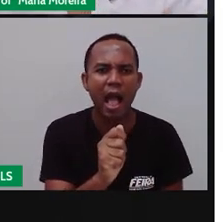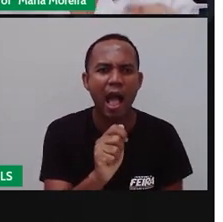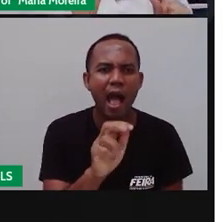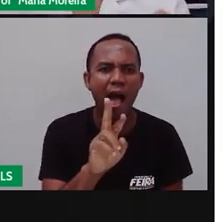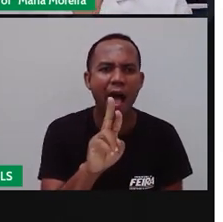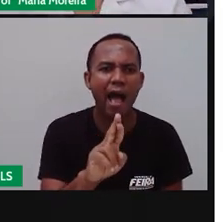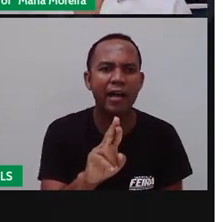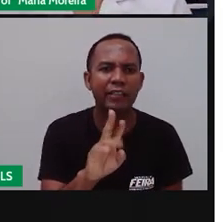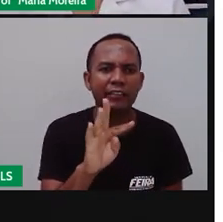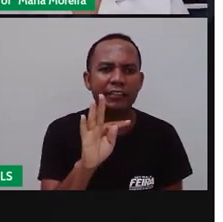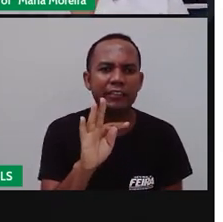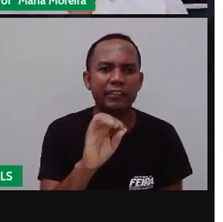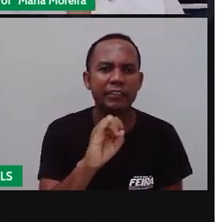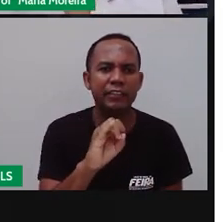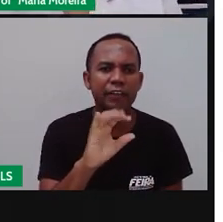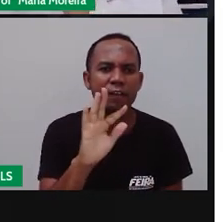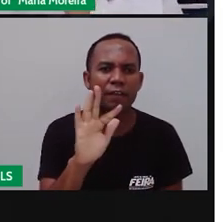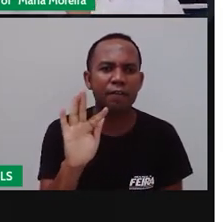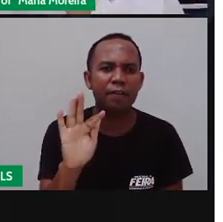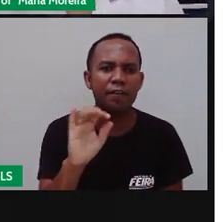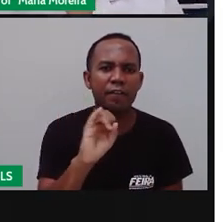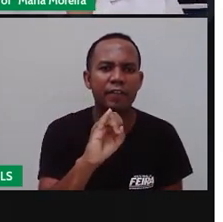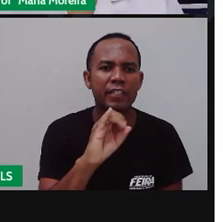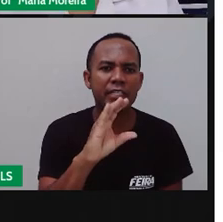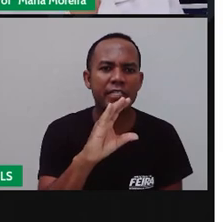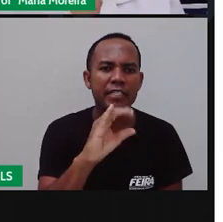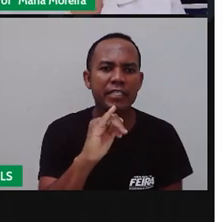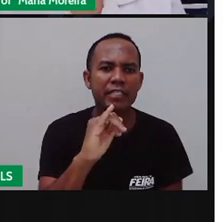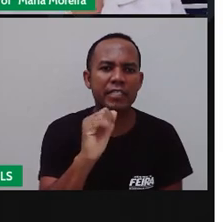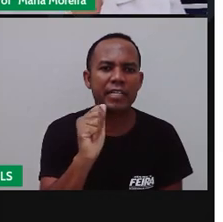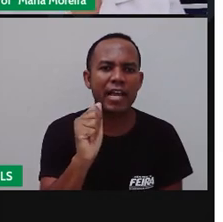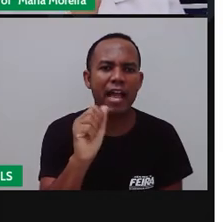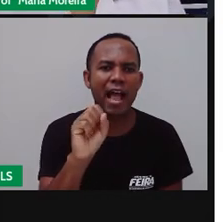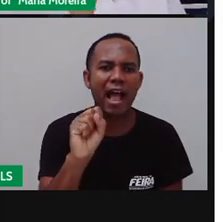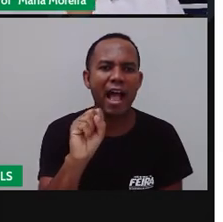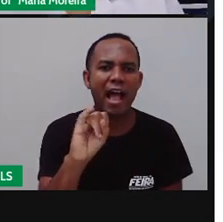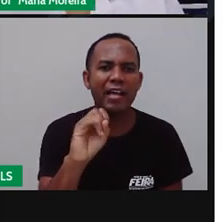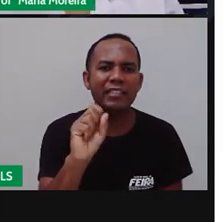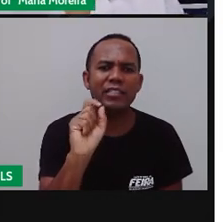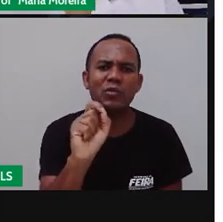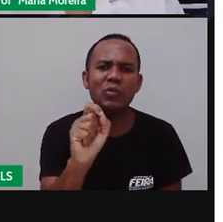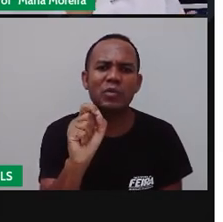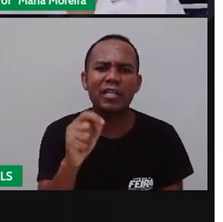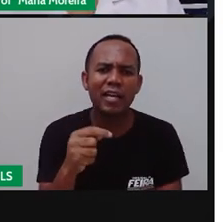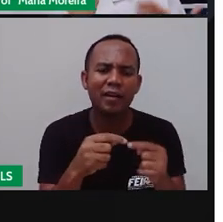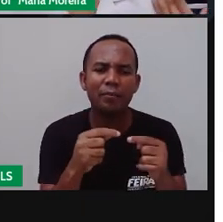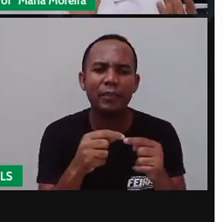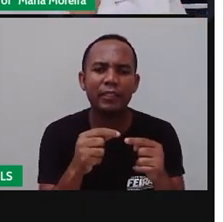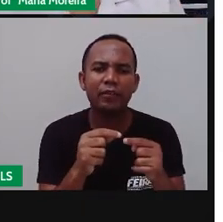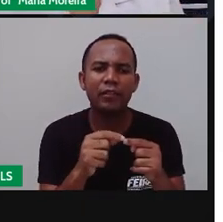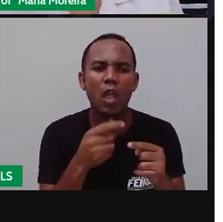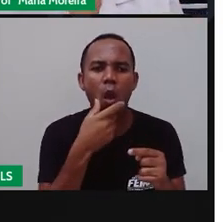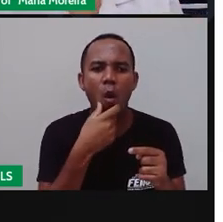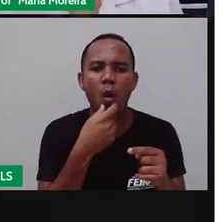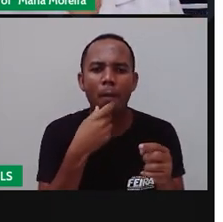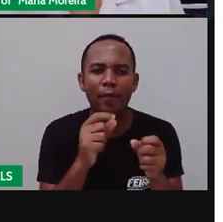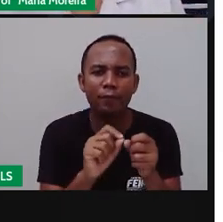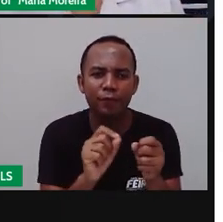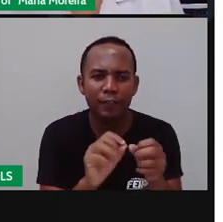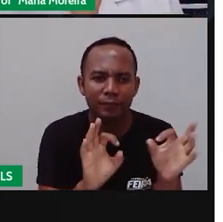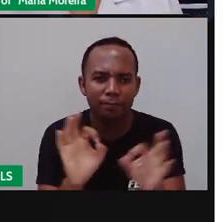pelo homem e, portanto, não são estáticas, né? Ou iguais umas às